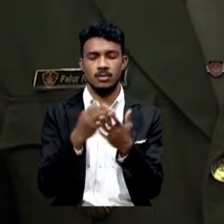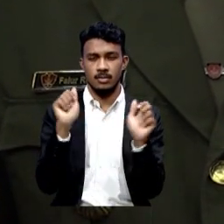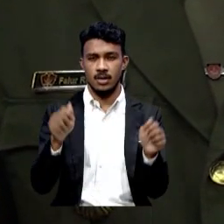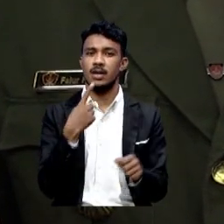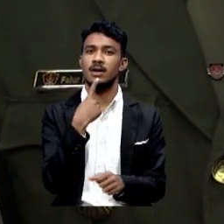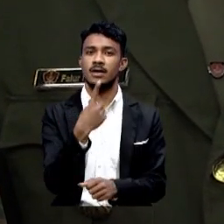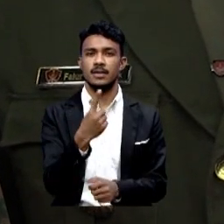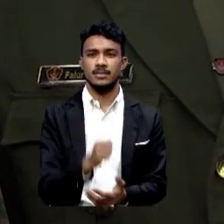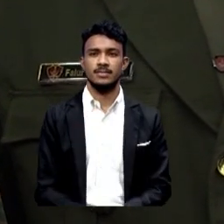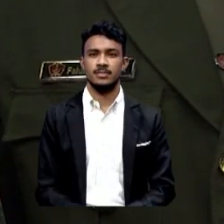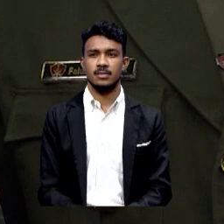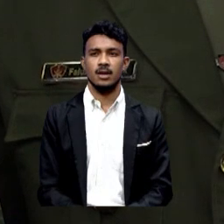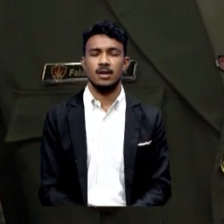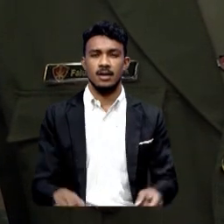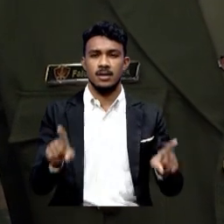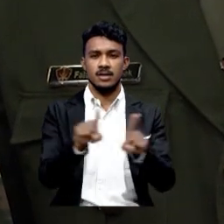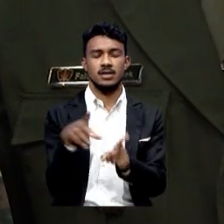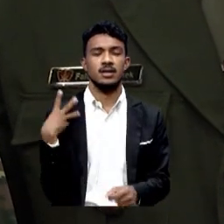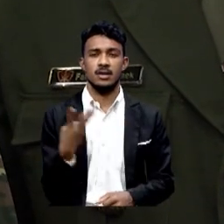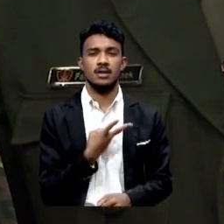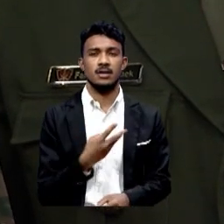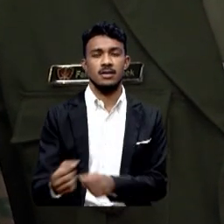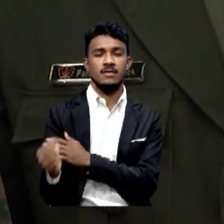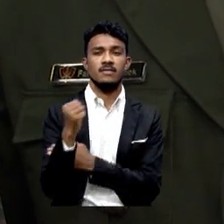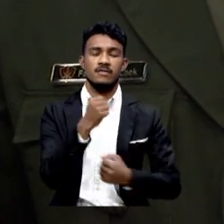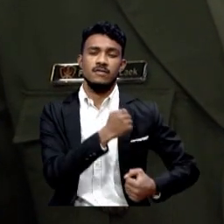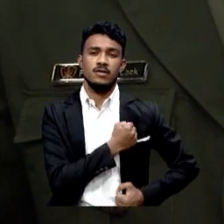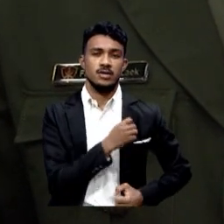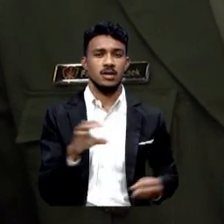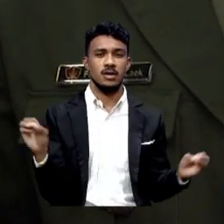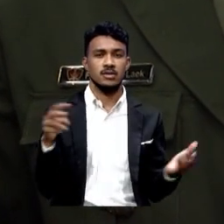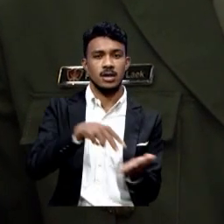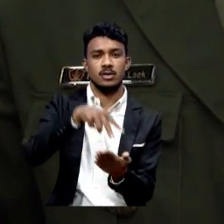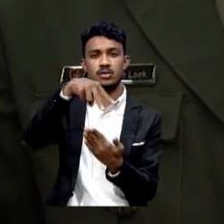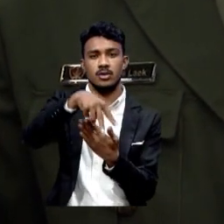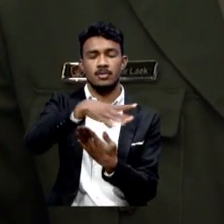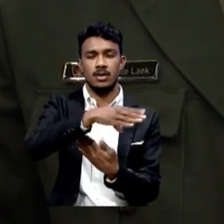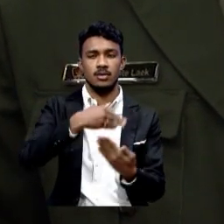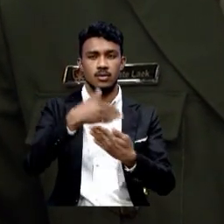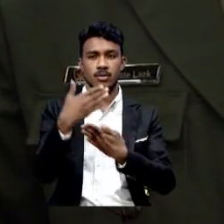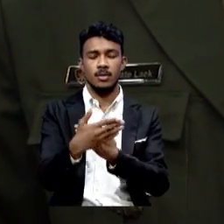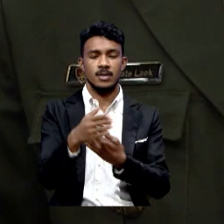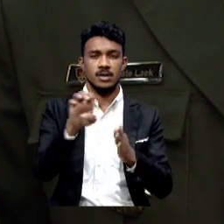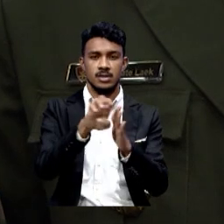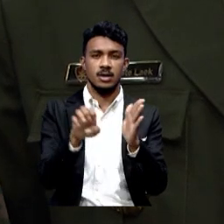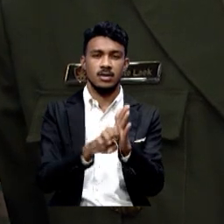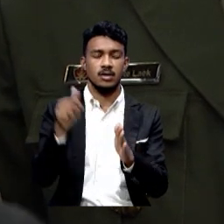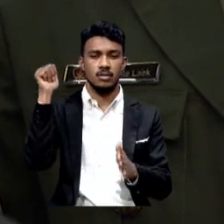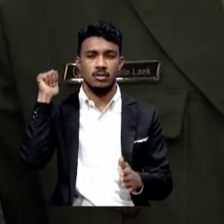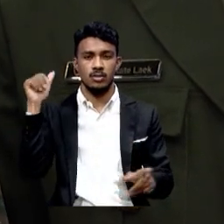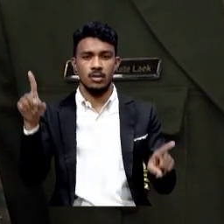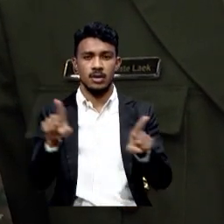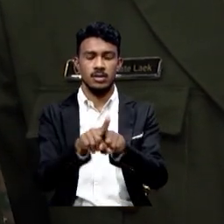frágil, e tem forças lá, a que sou de bom dia, e estádio a Cotuc, a parte de instituições de